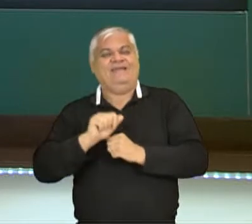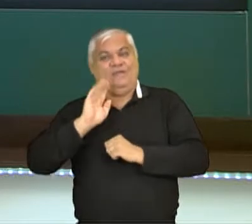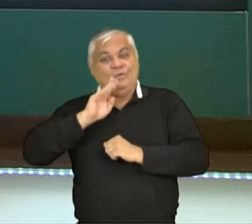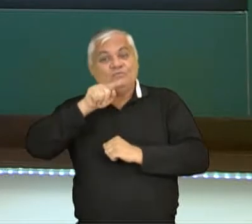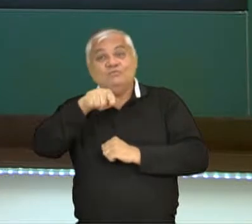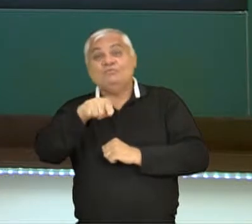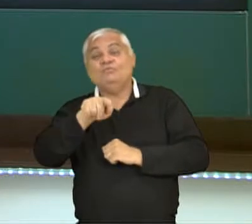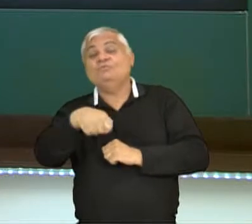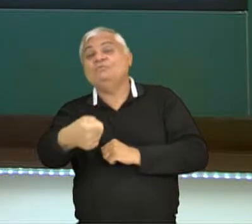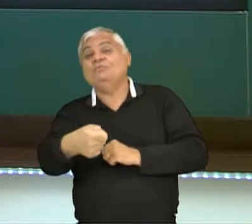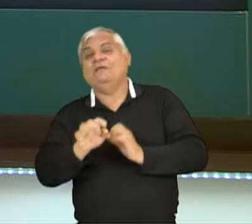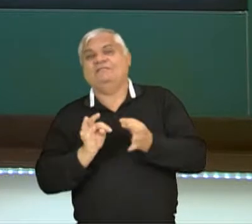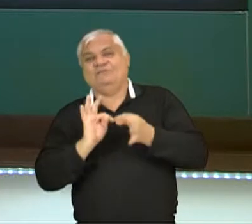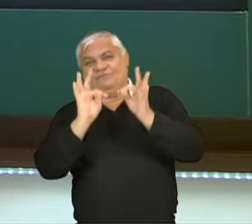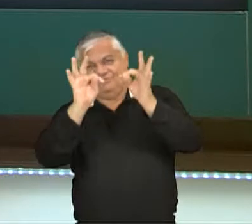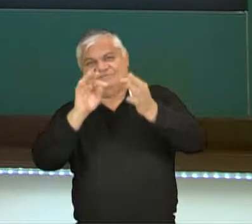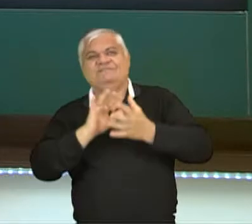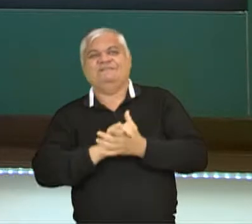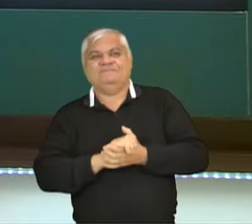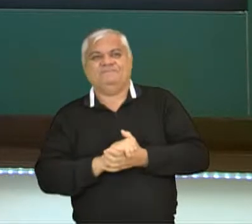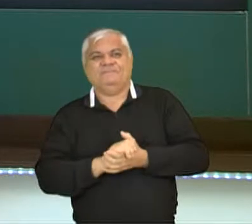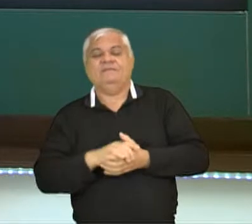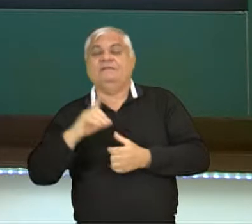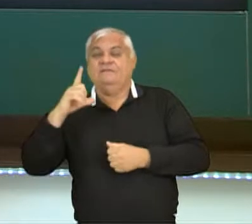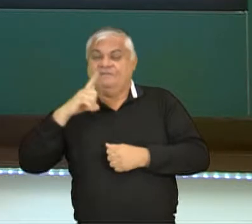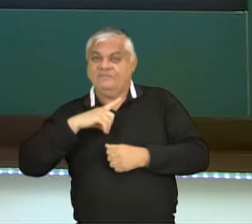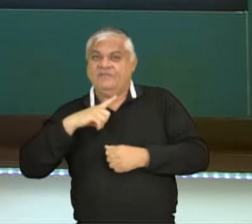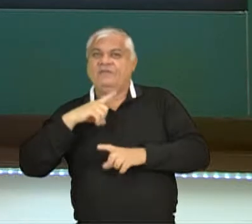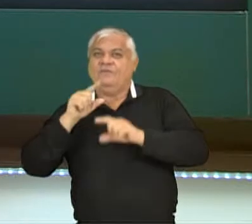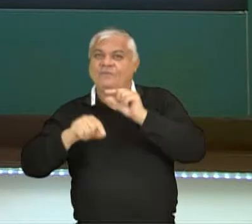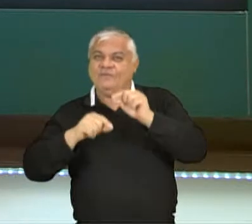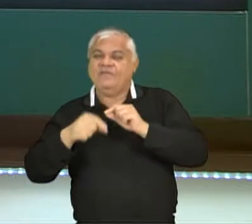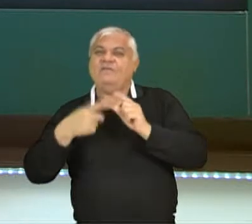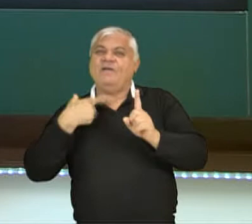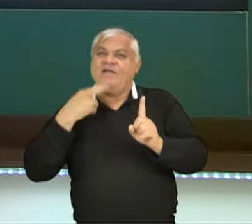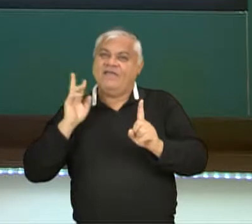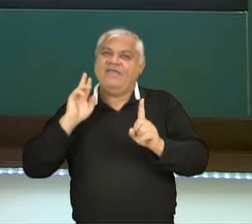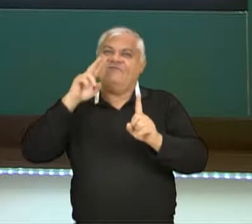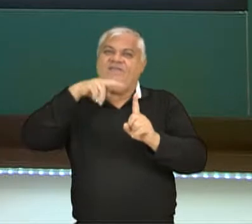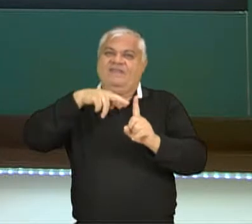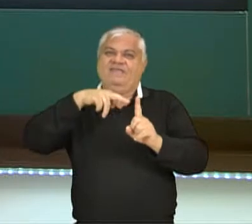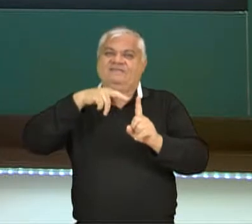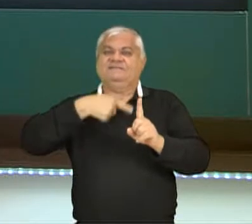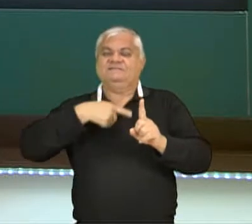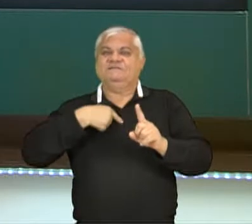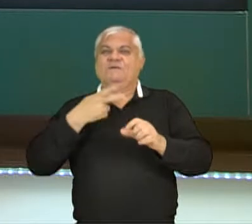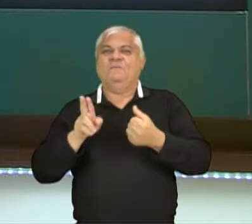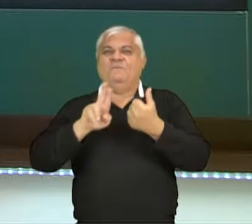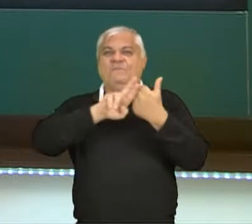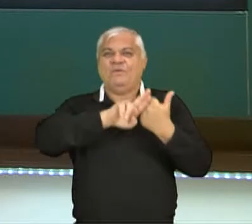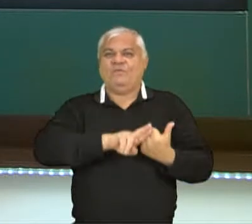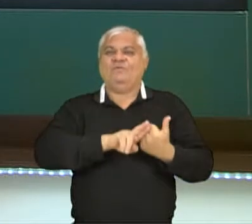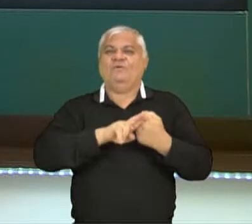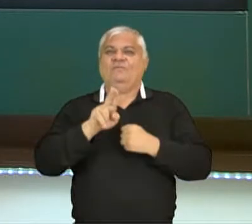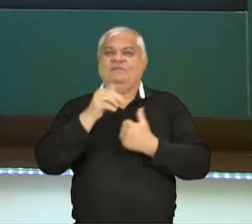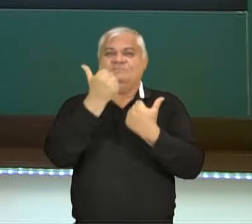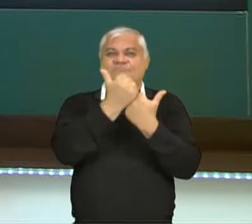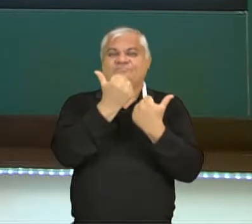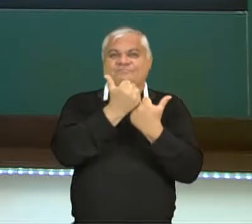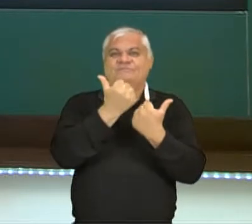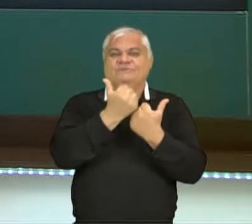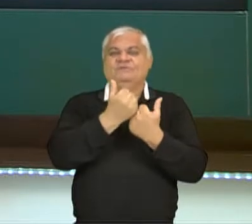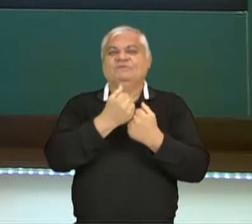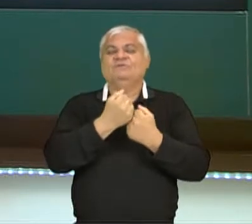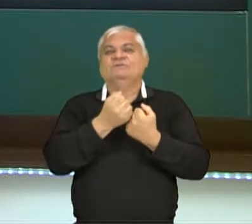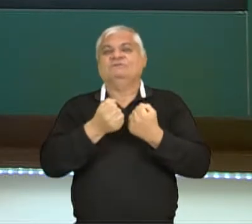referindo à tecnologia, né? Então a gente tem aqui uma referenciação por meio de um pronome que substitui o substantivo